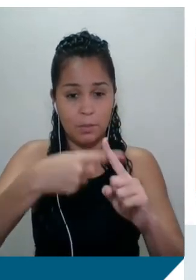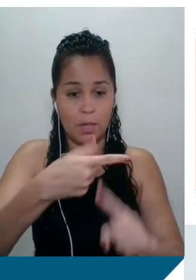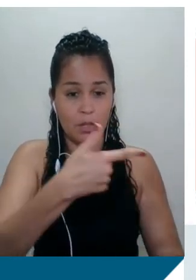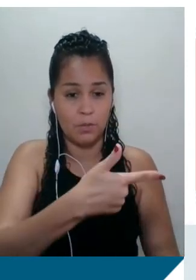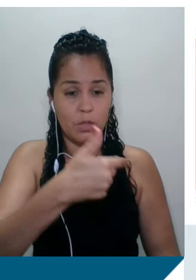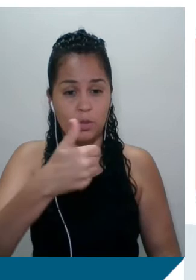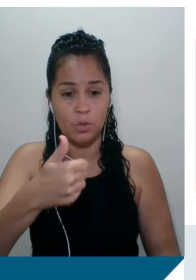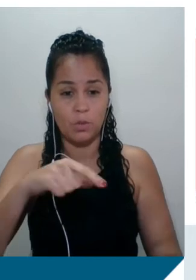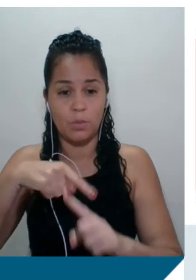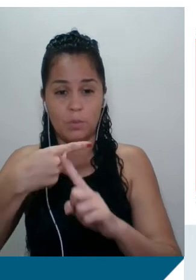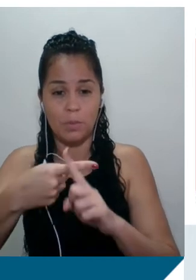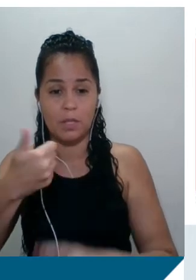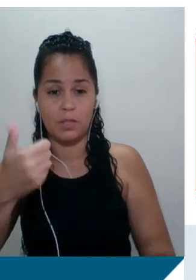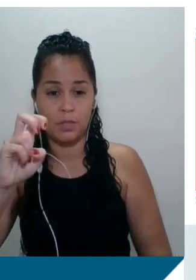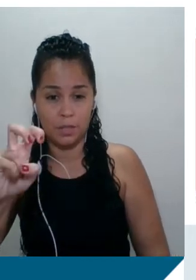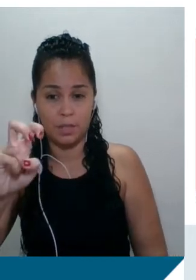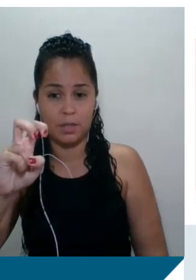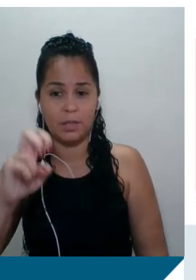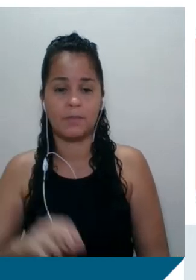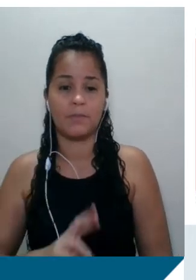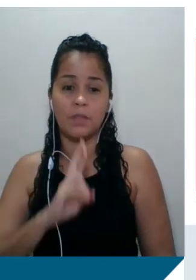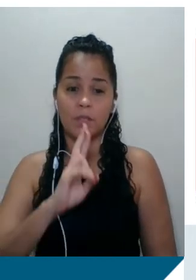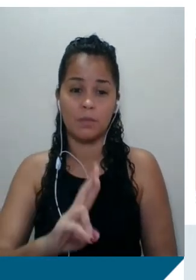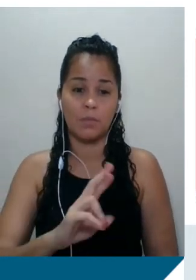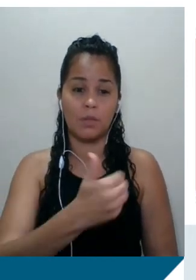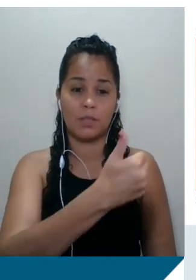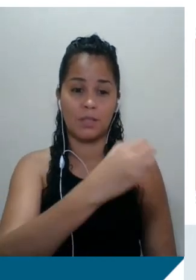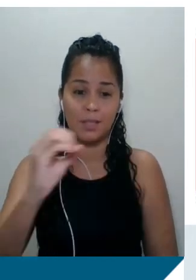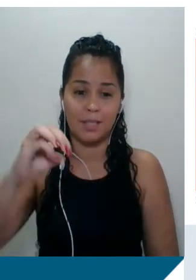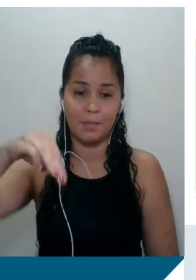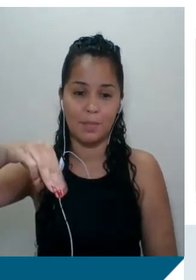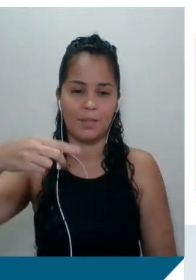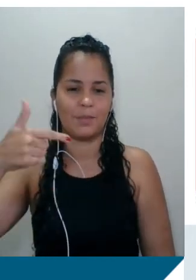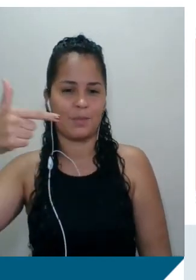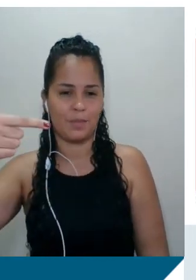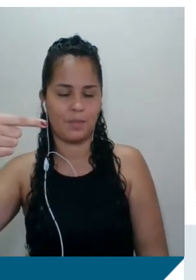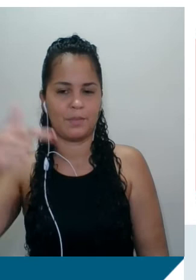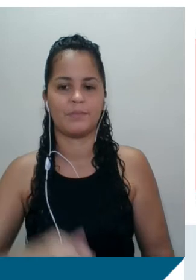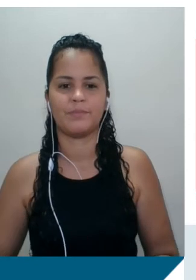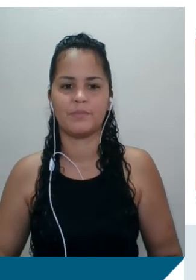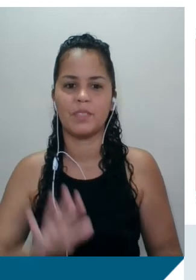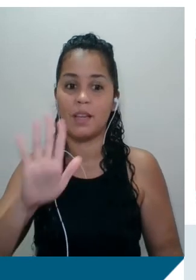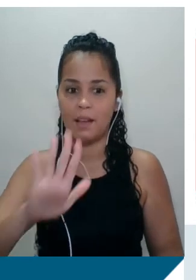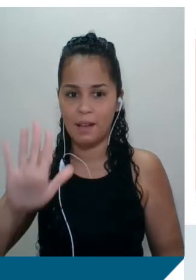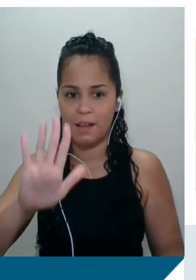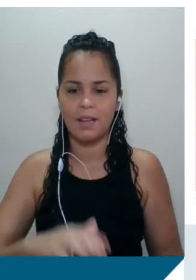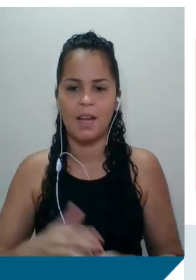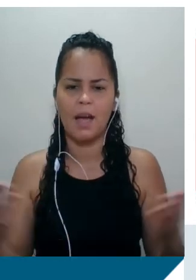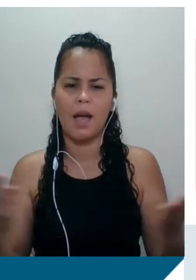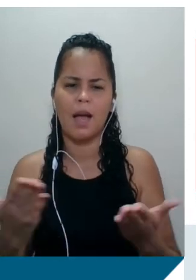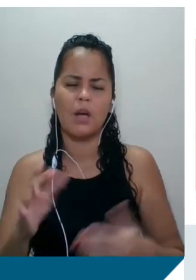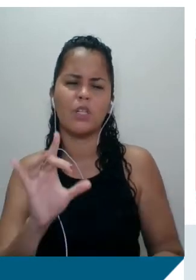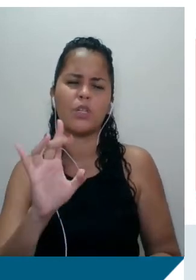15. E, por fim, vamos descobrir que a área da figura é 100 metros quadrados. Ok? Descobrindo a área, agora é